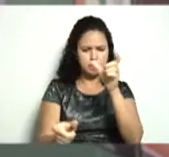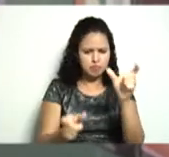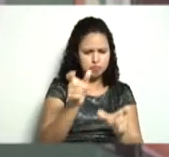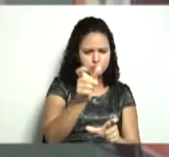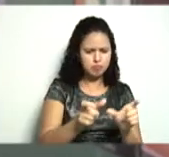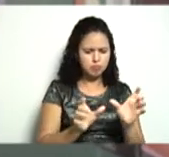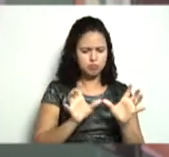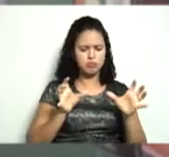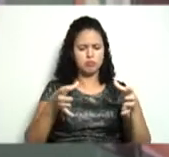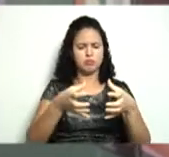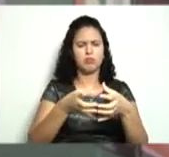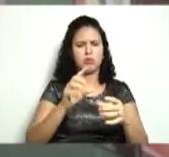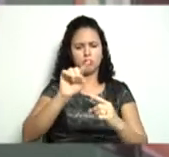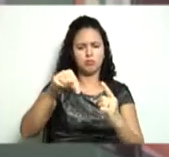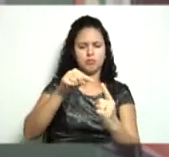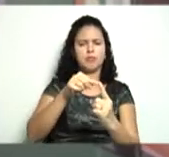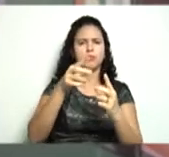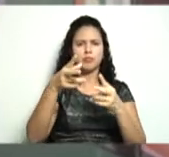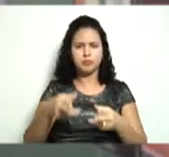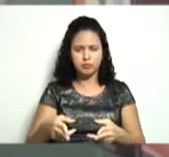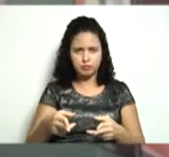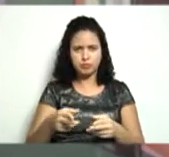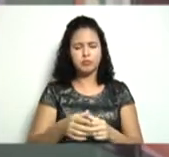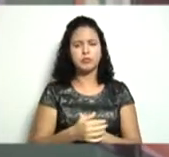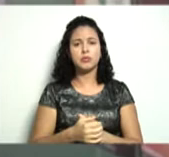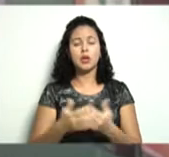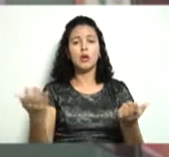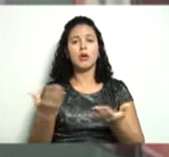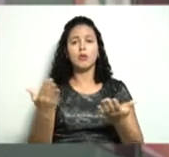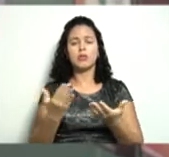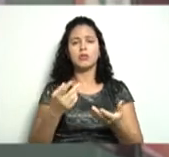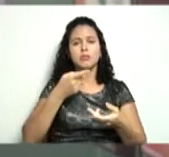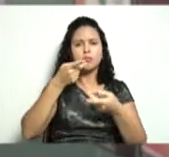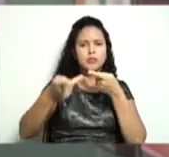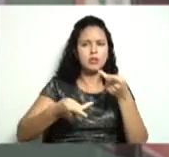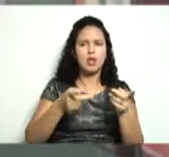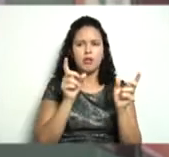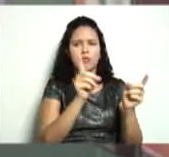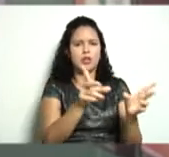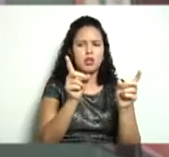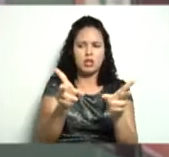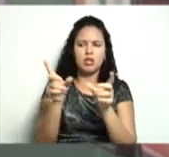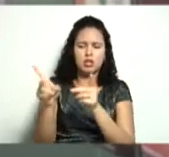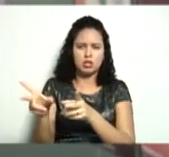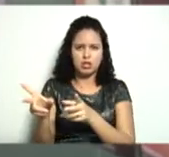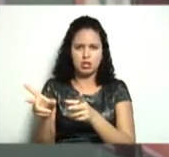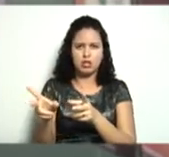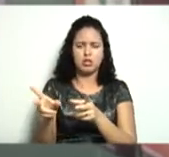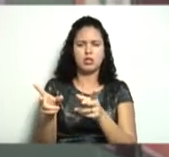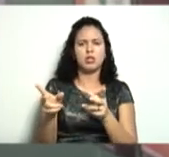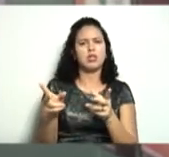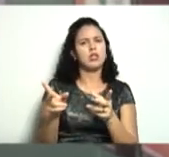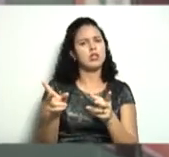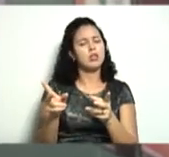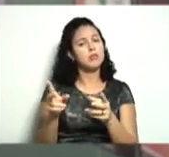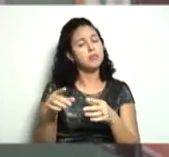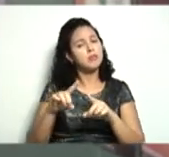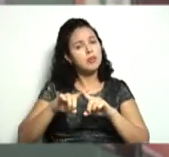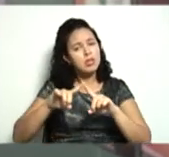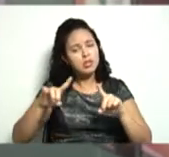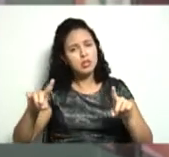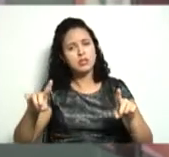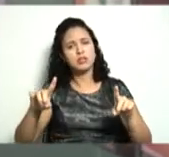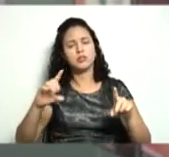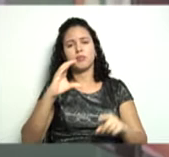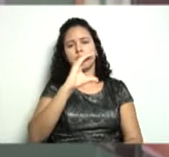têm o mesmo objetivo. Hoje a gente fala muito em vender serviço, em negócio, e realmente